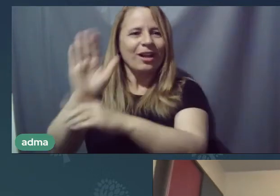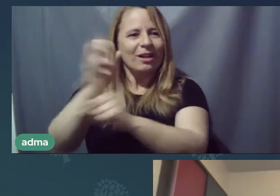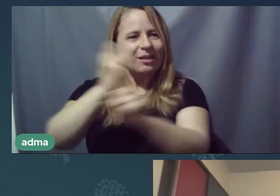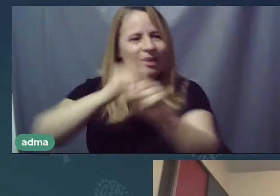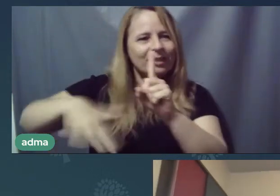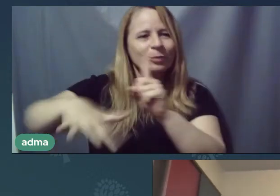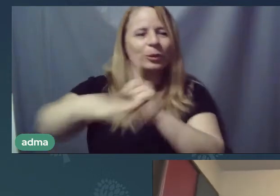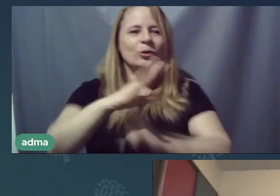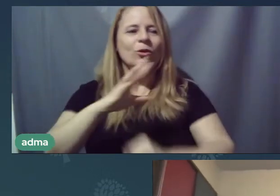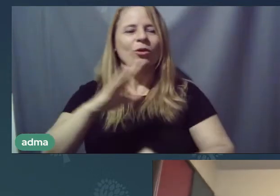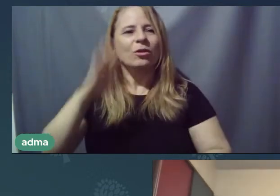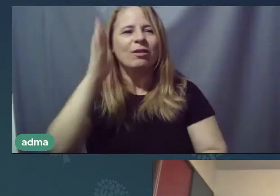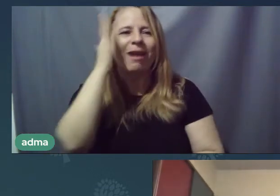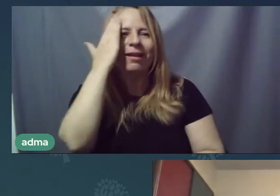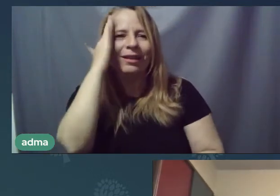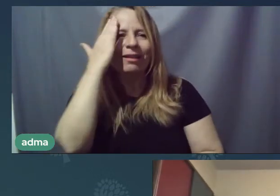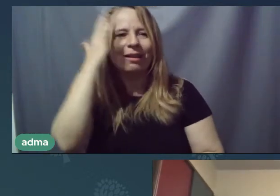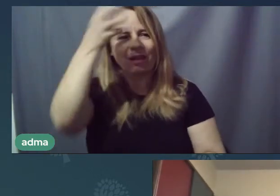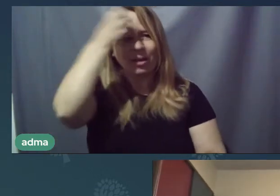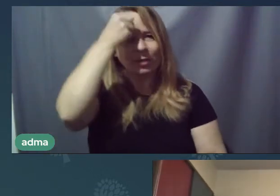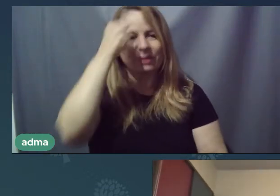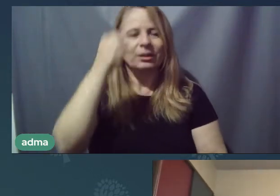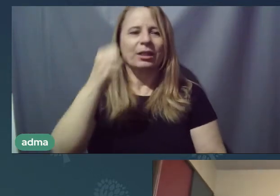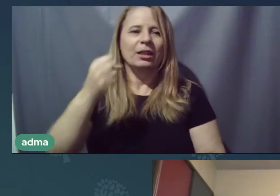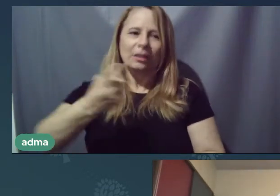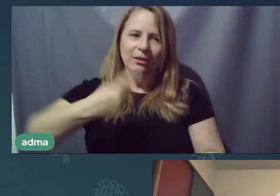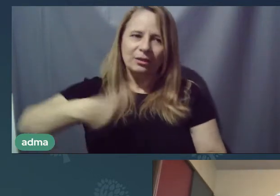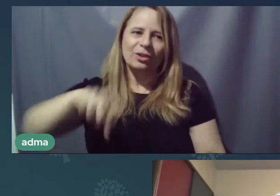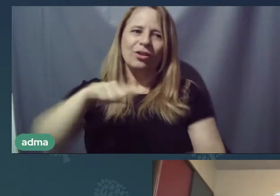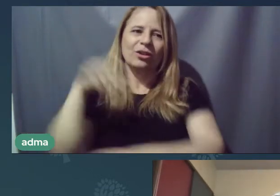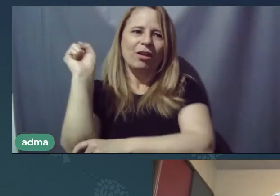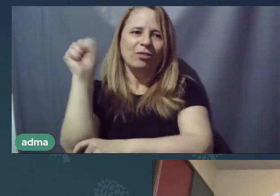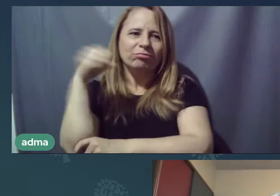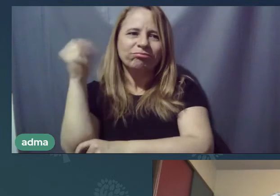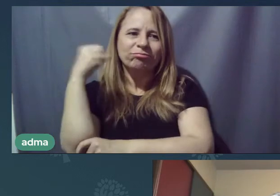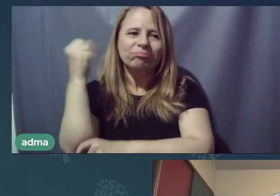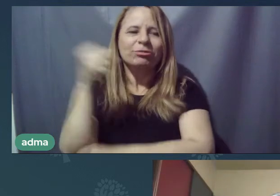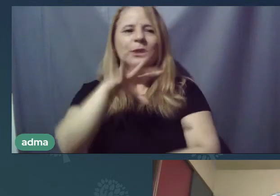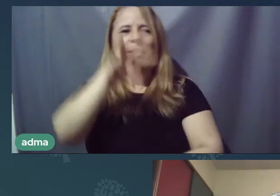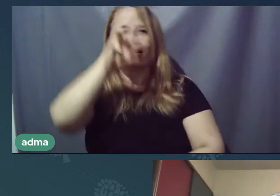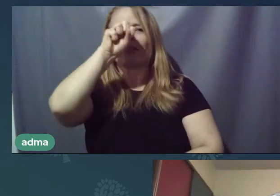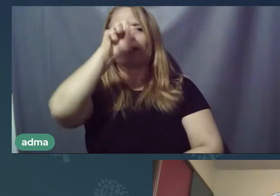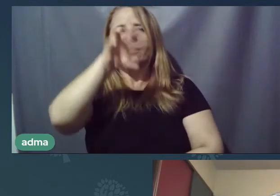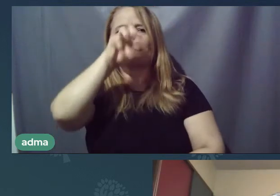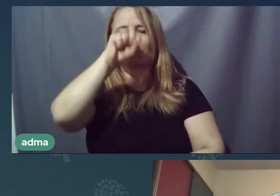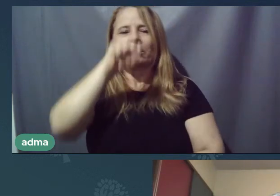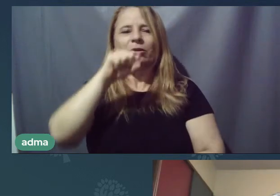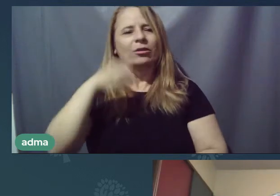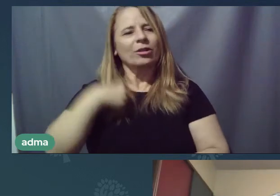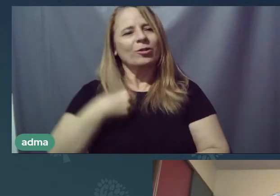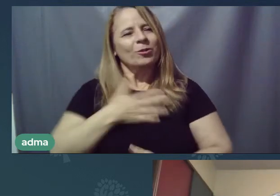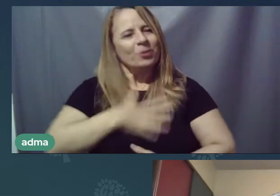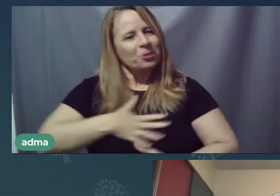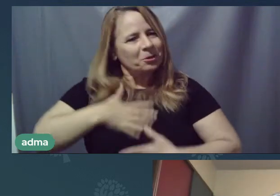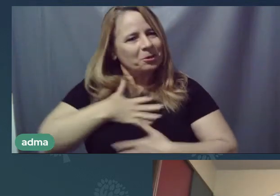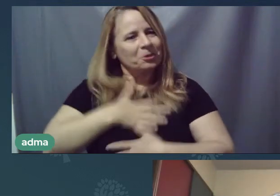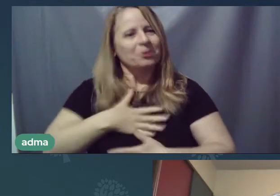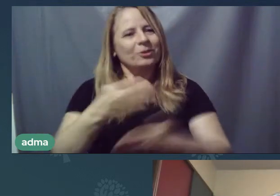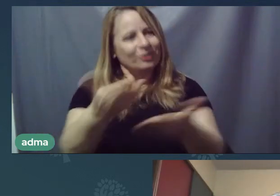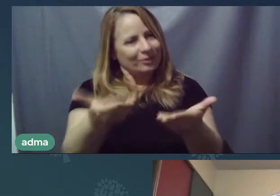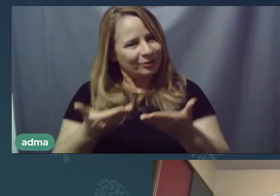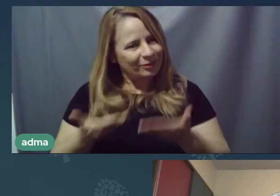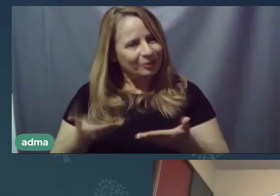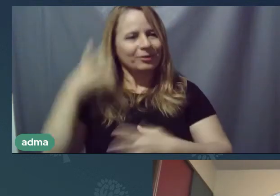população, especialmente na nossa área da fisioterapia respiratória. Então, é uma honra, uma alegria poder tê-lo conosco nesse dia,